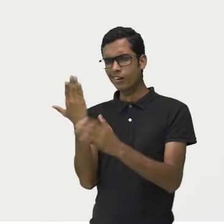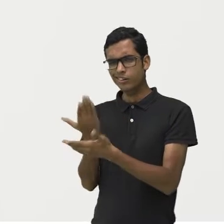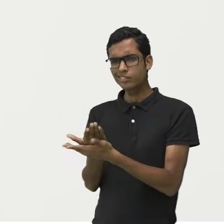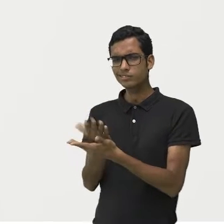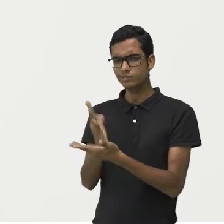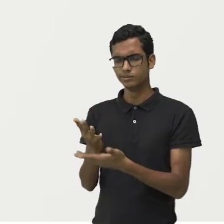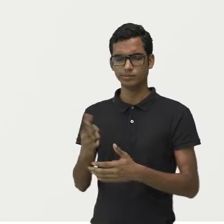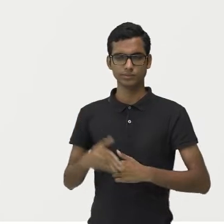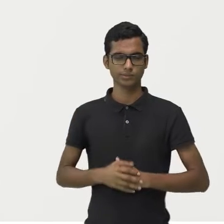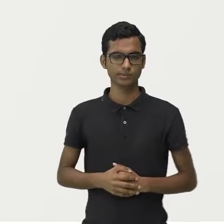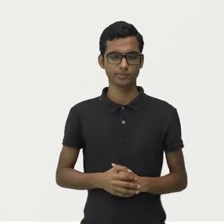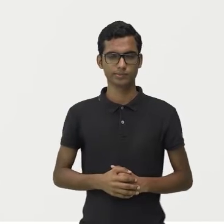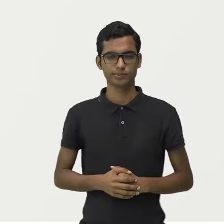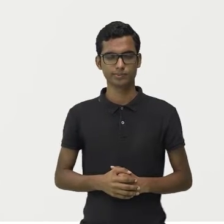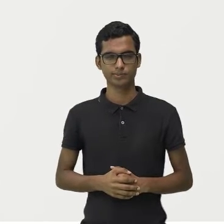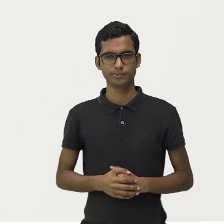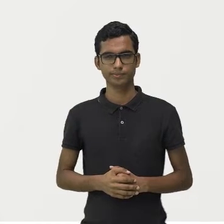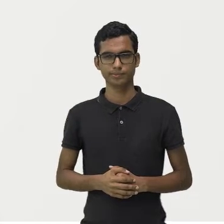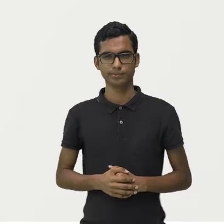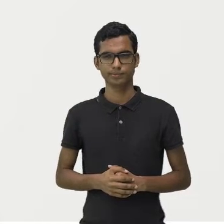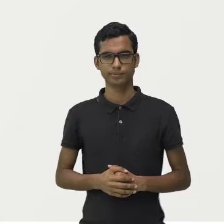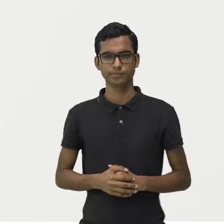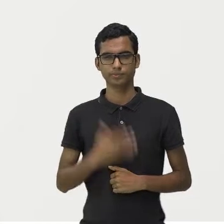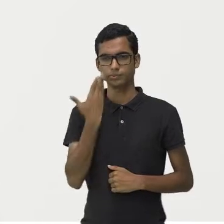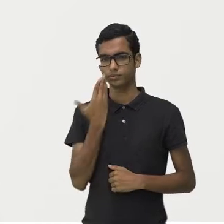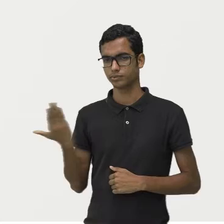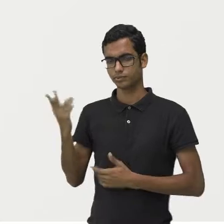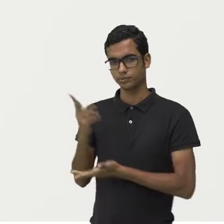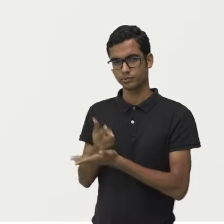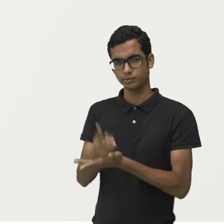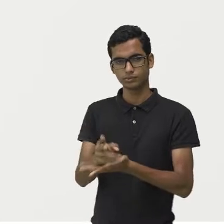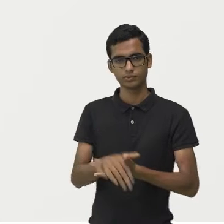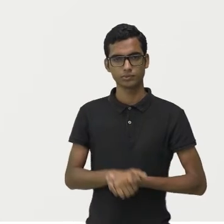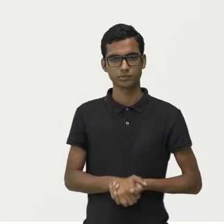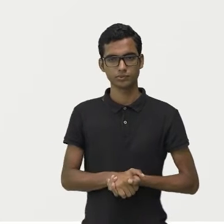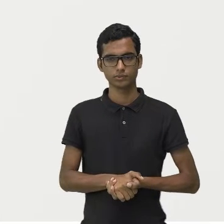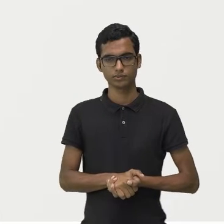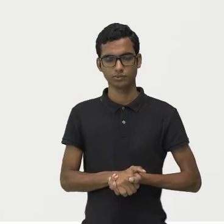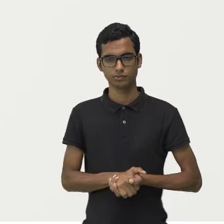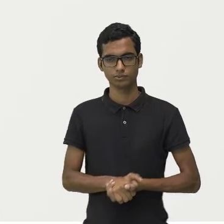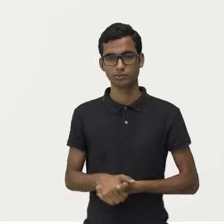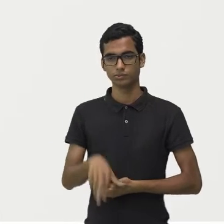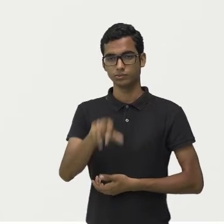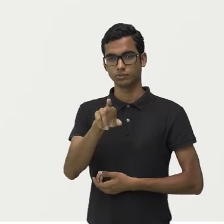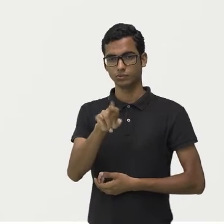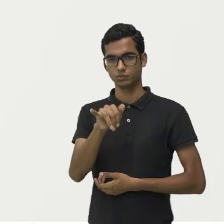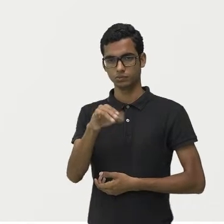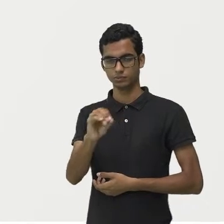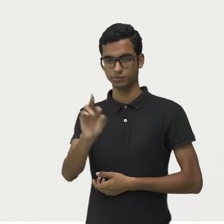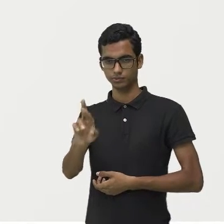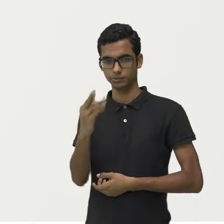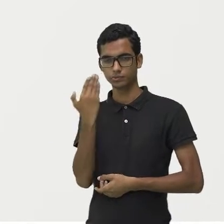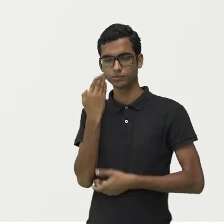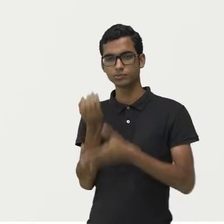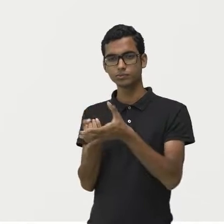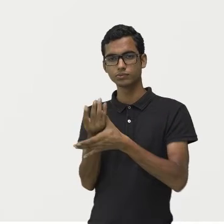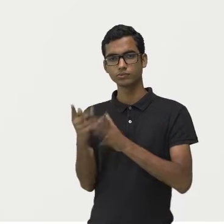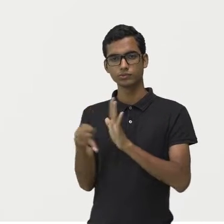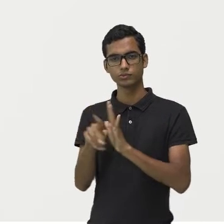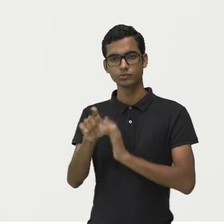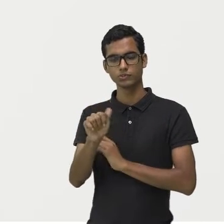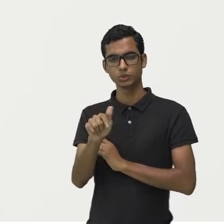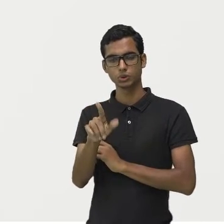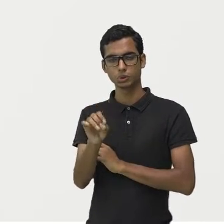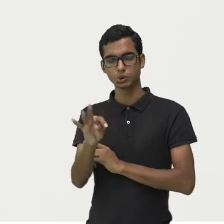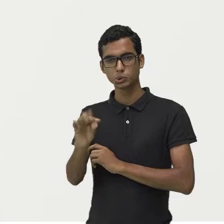definimos. Veja, continuando aqui, o raio da esfera R, que origina a calota, é chamado